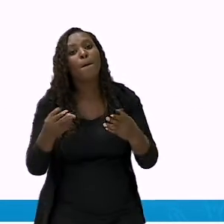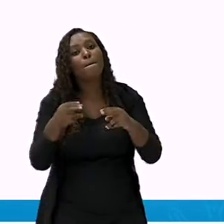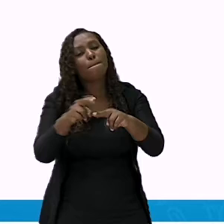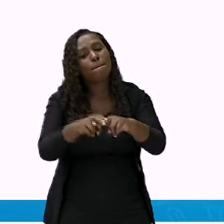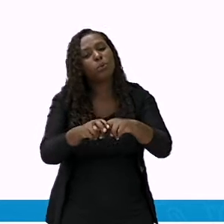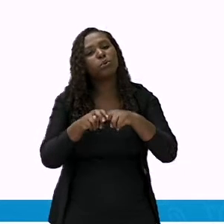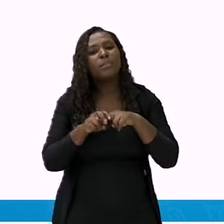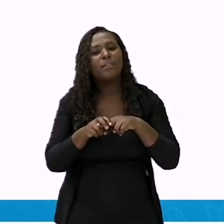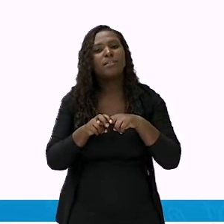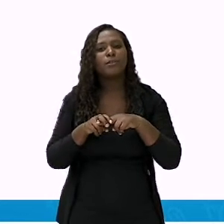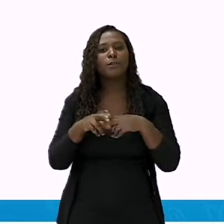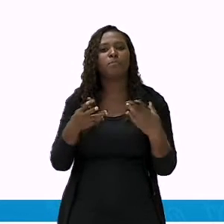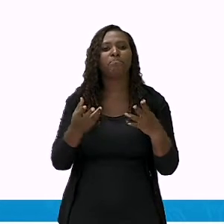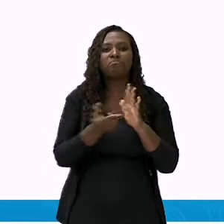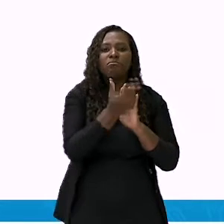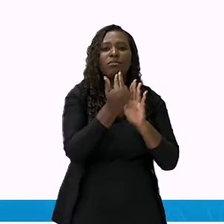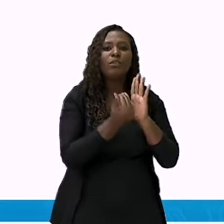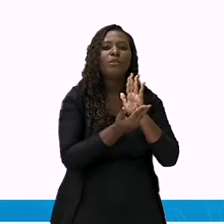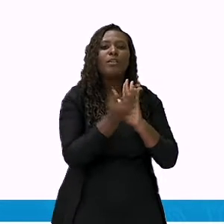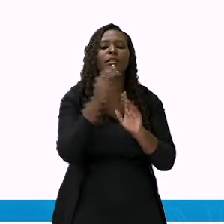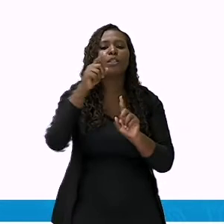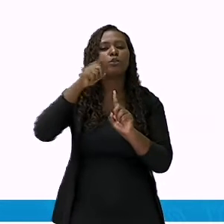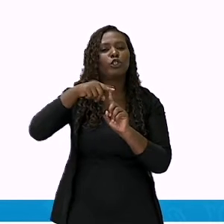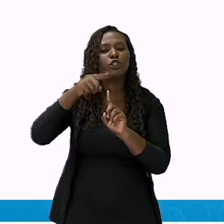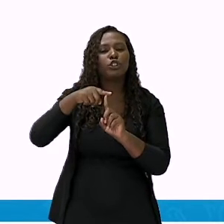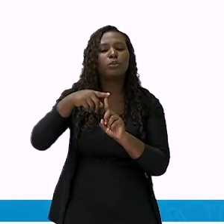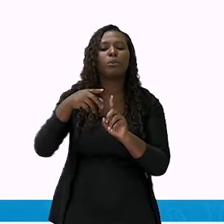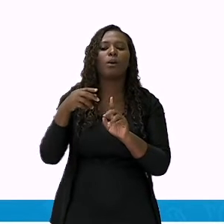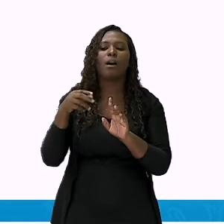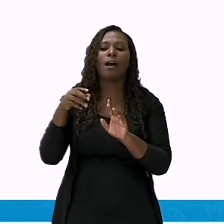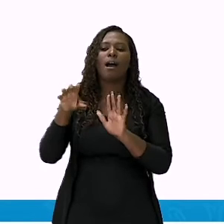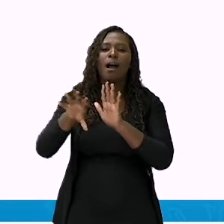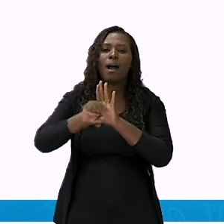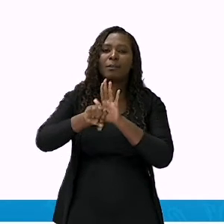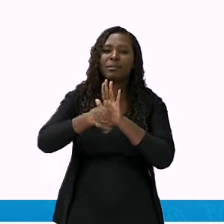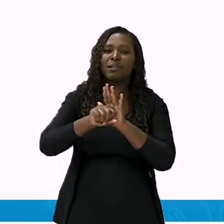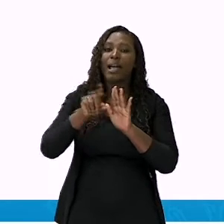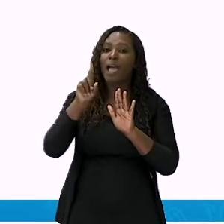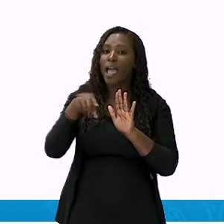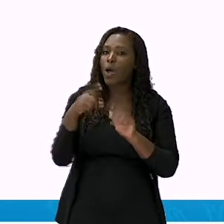desenho abstrato de uma forma única, eles serem únicos.